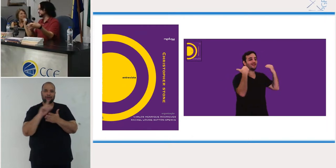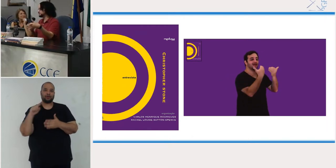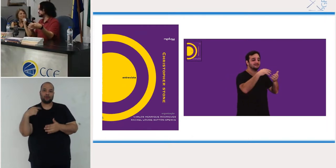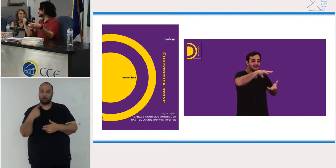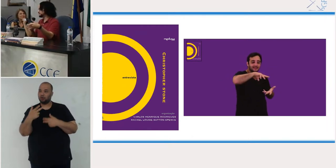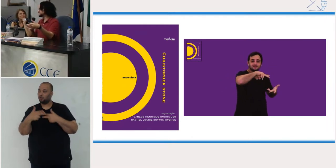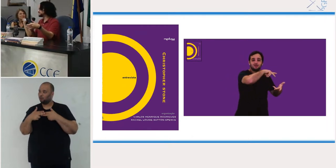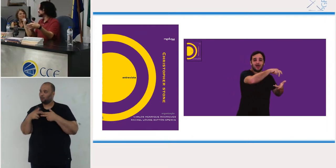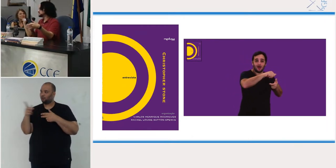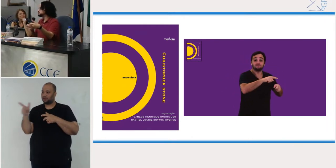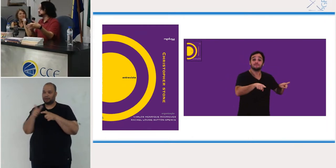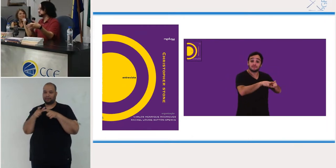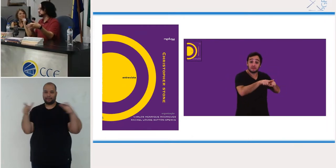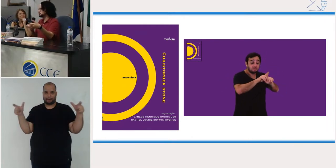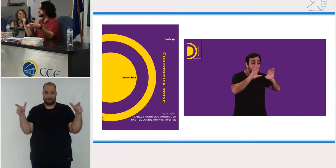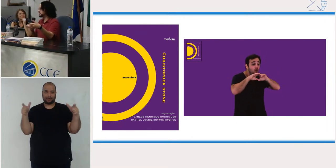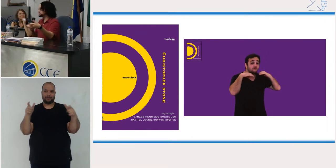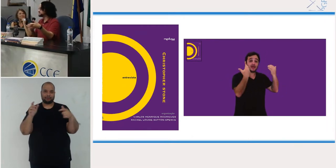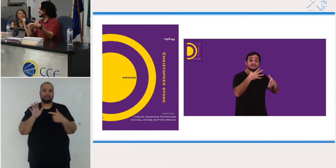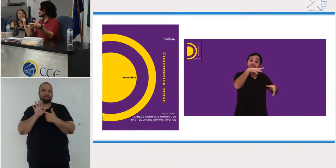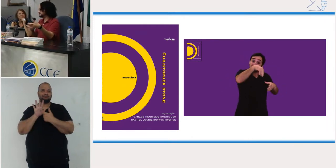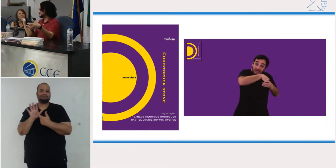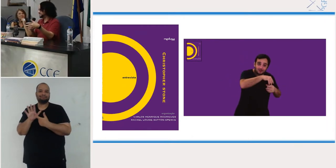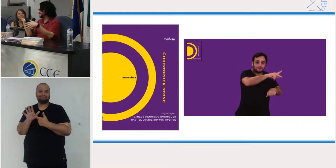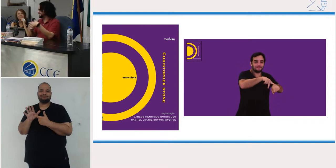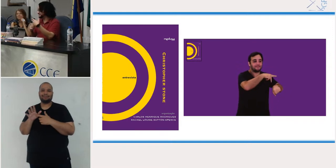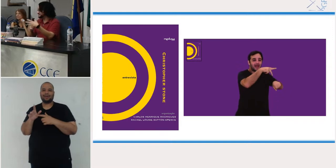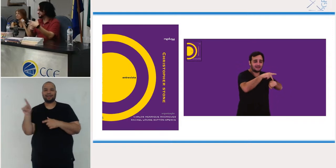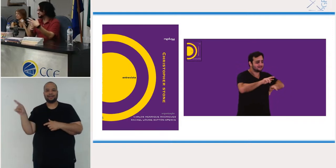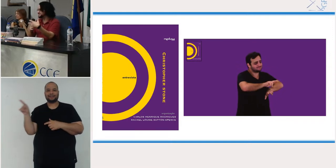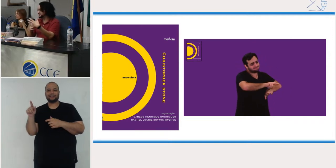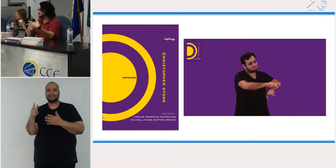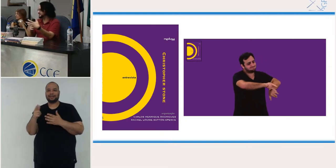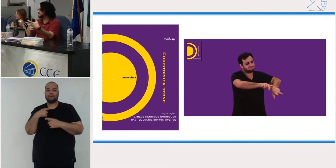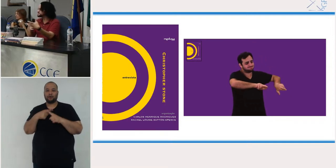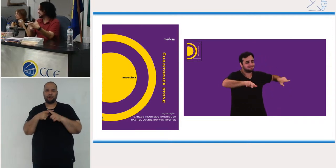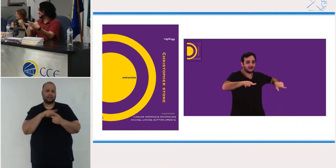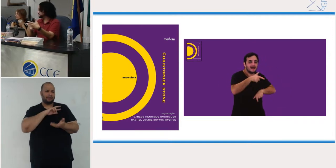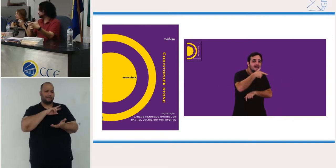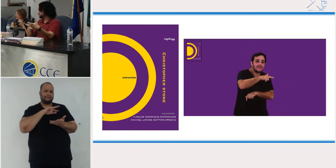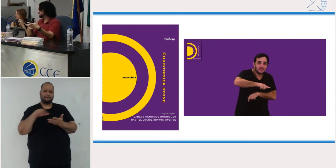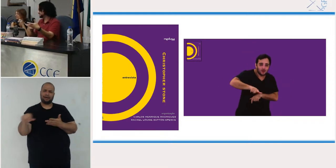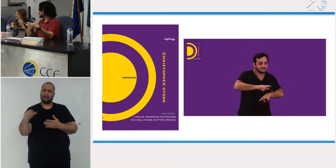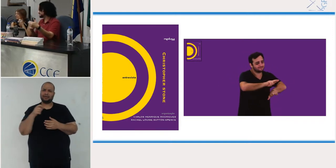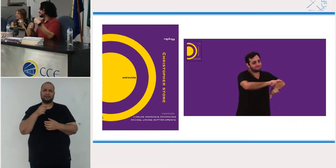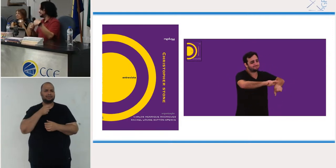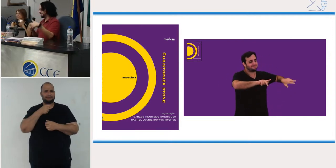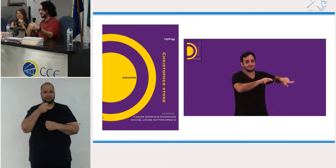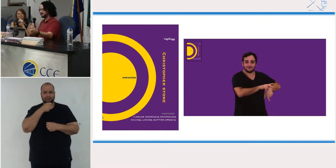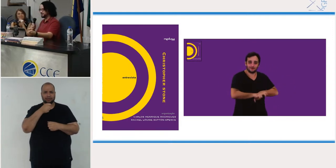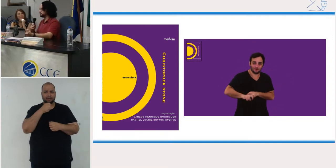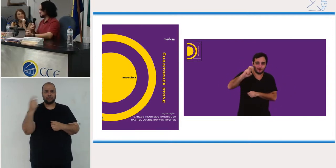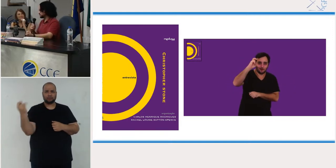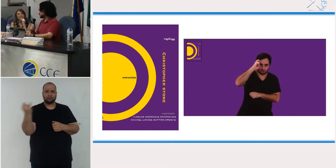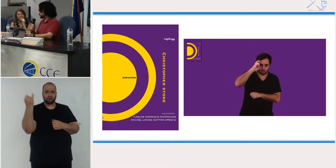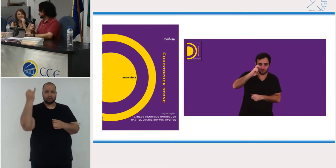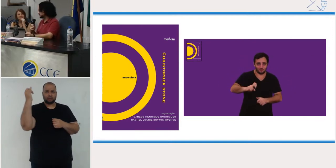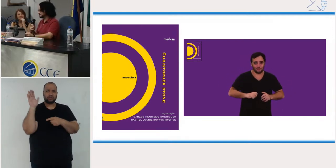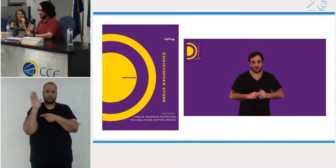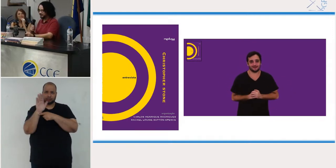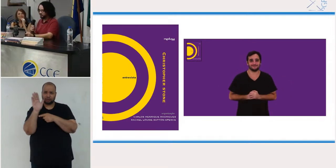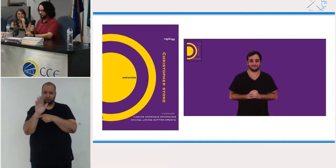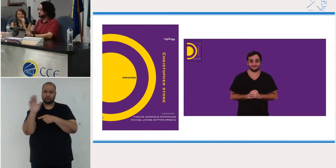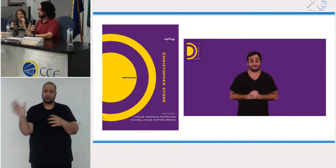uso ele hoje mais, inclusive como um paradidático, porque ali na entrevista tem vários relatos importantes que contribuem